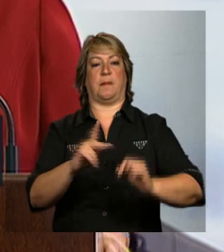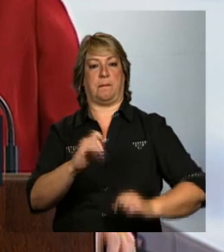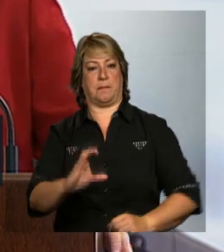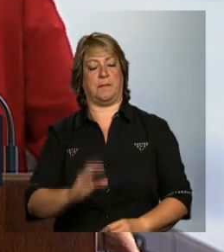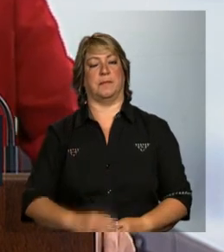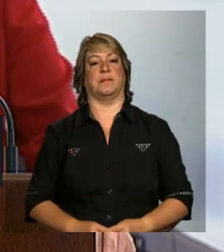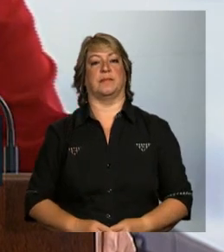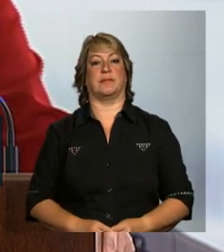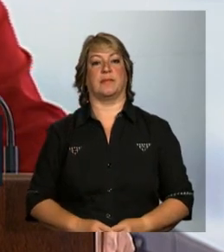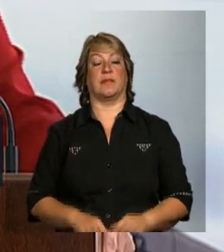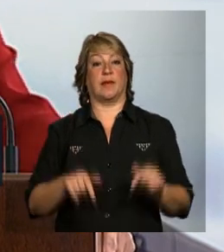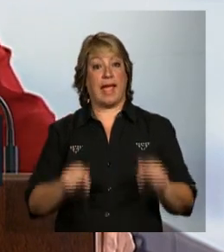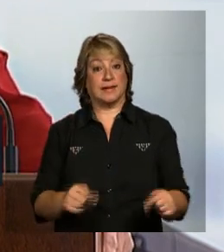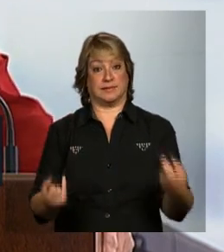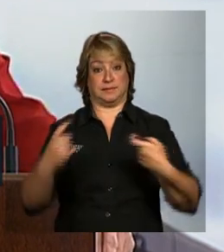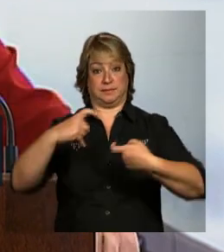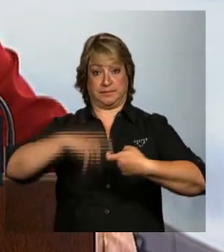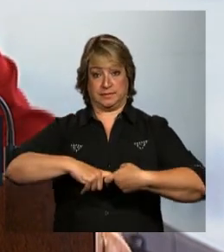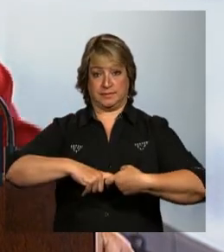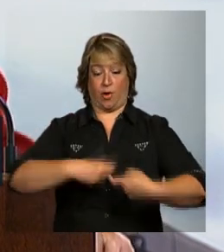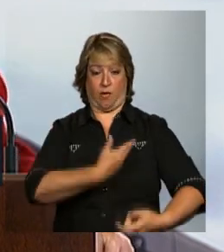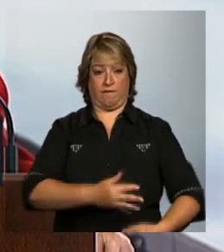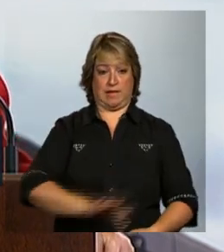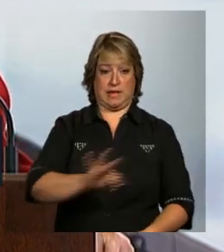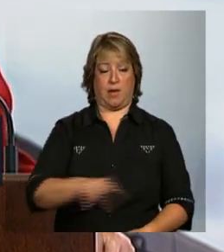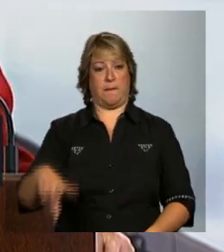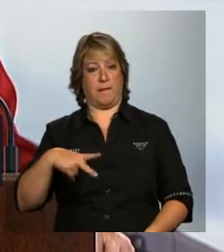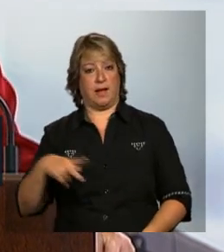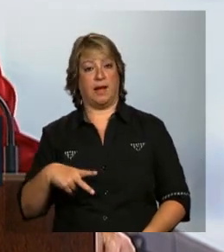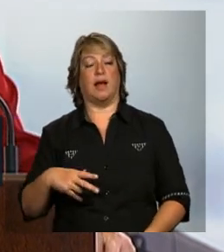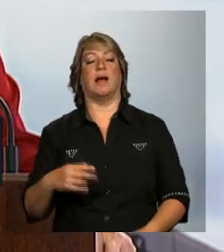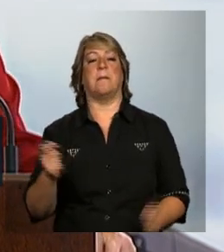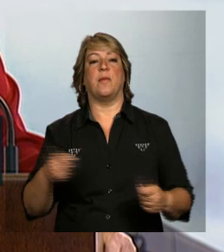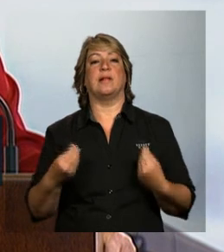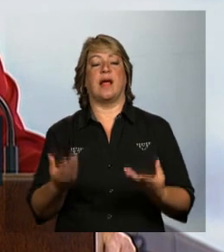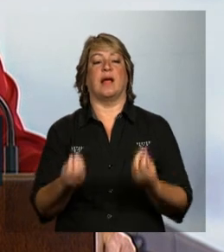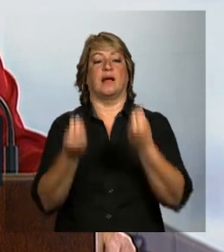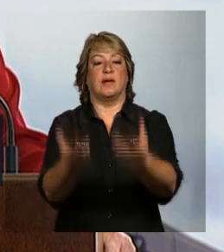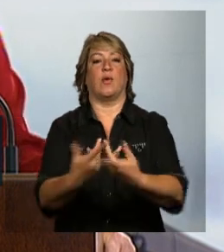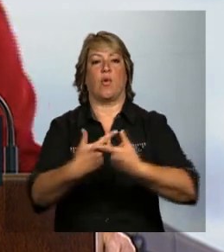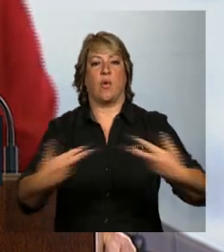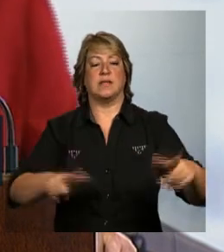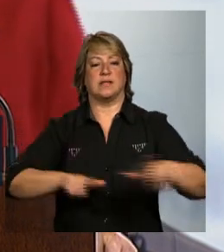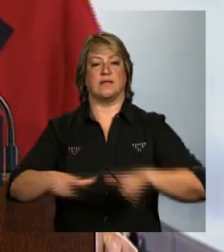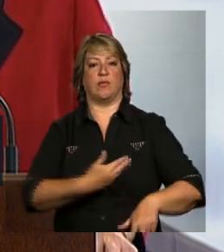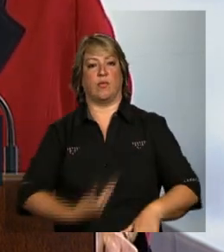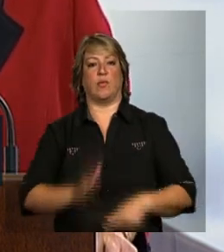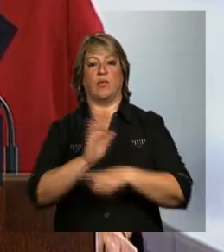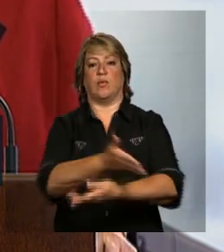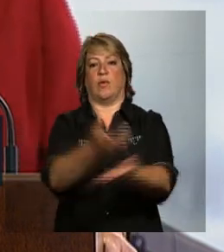crescimento essas parcerias nos permitiram oferecer bens e serviços públicos mais